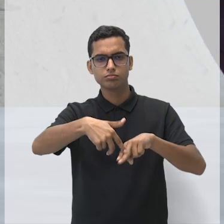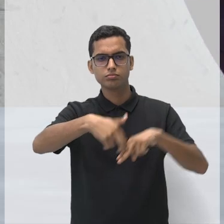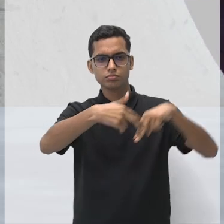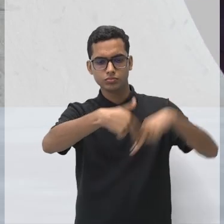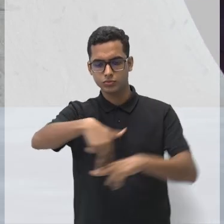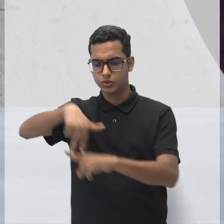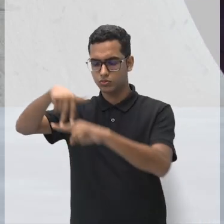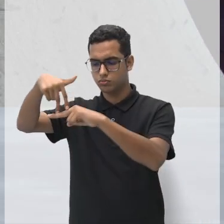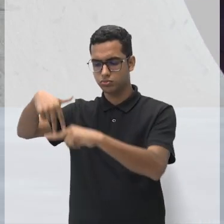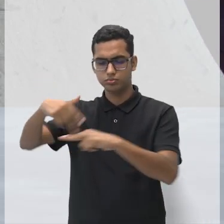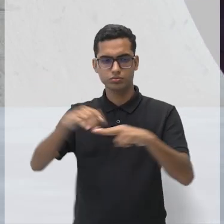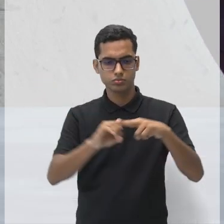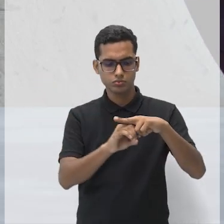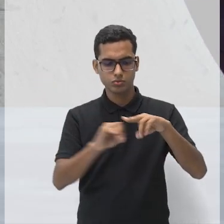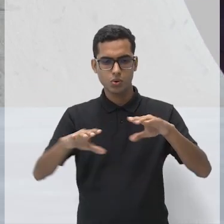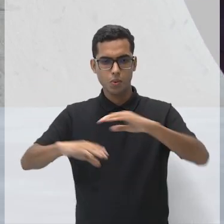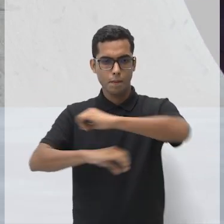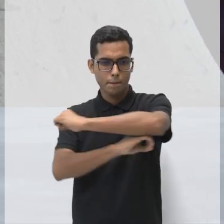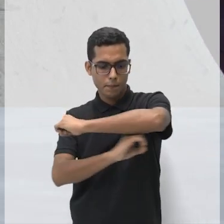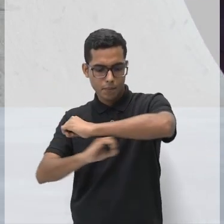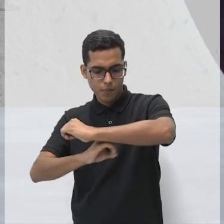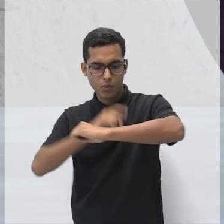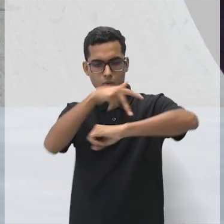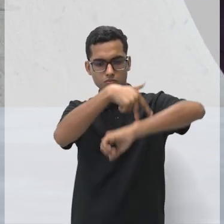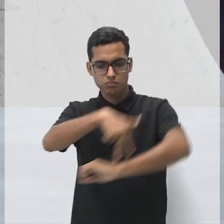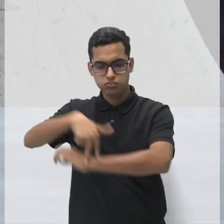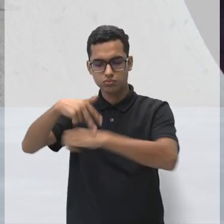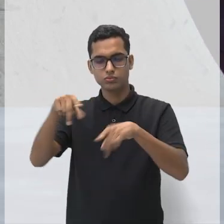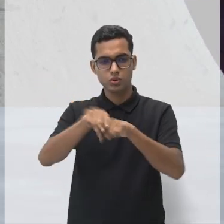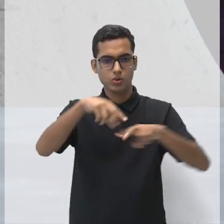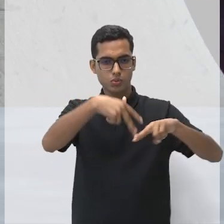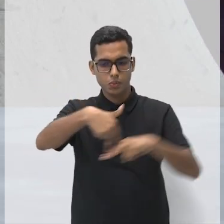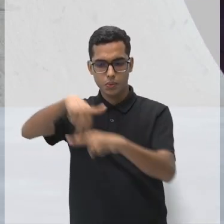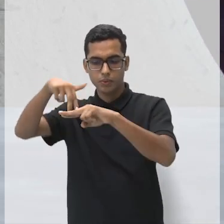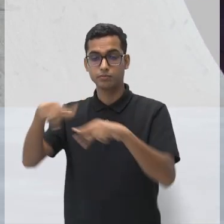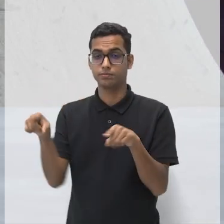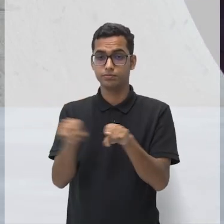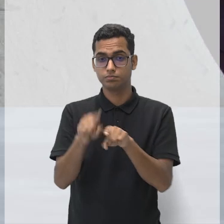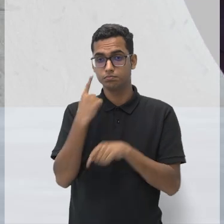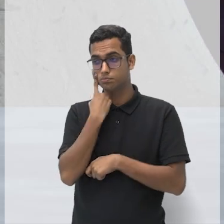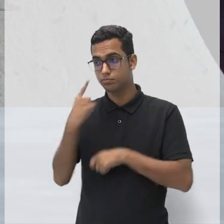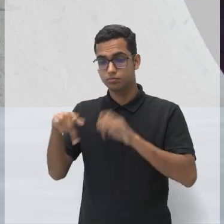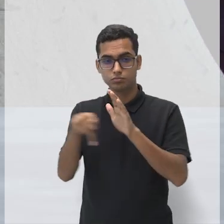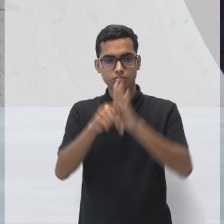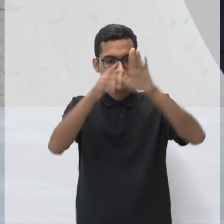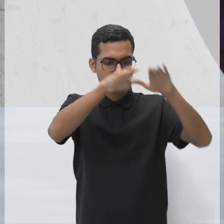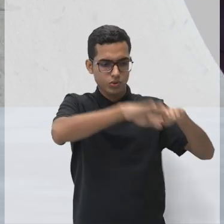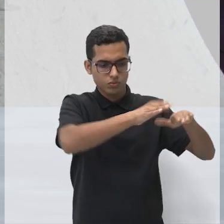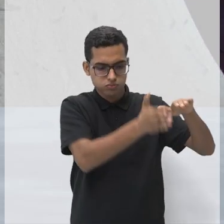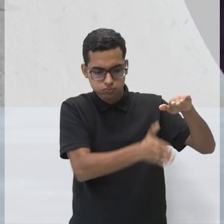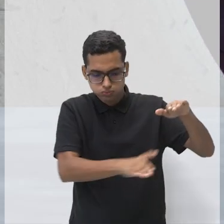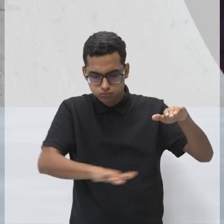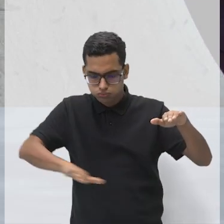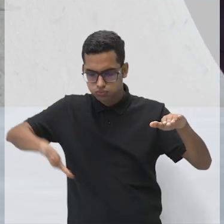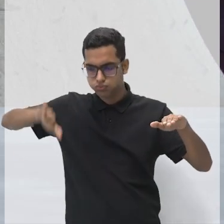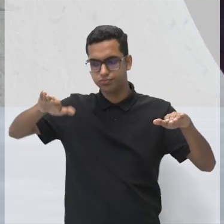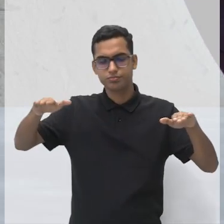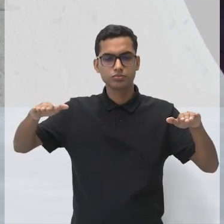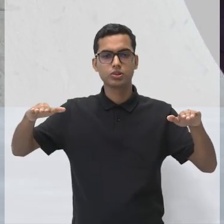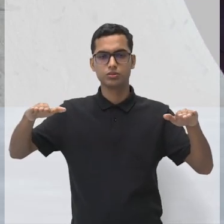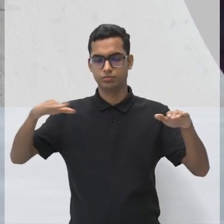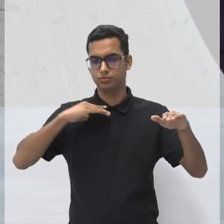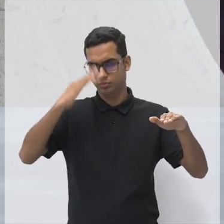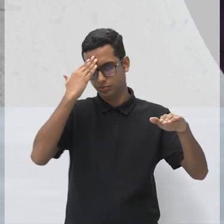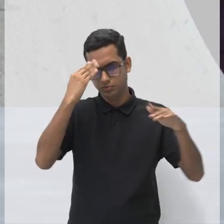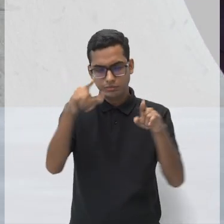sim, é só olhar essas rampas, esses caixotes, e pelo nome também que eu falei para vocês, já dá para saber que